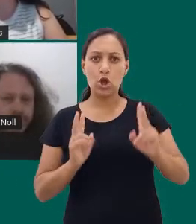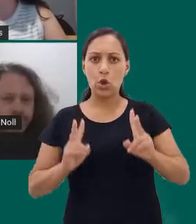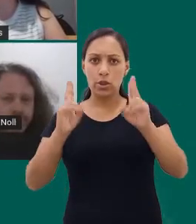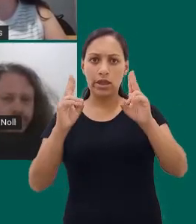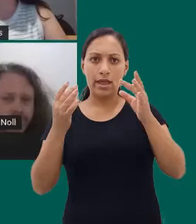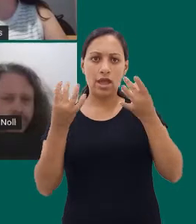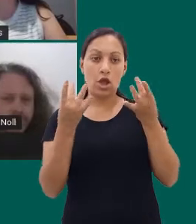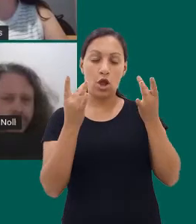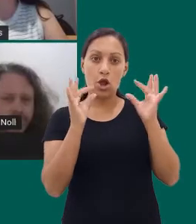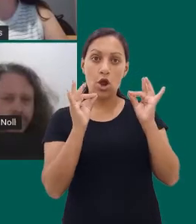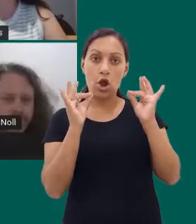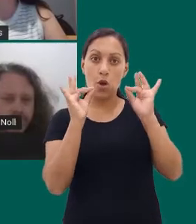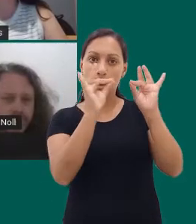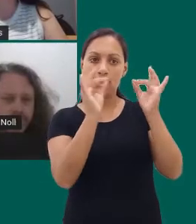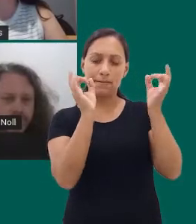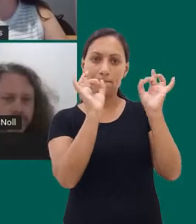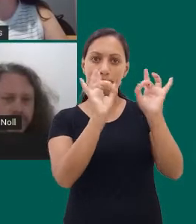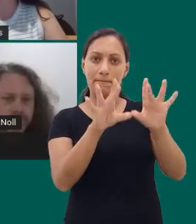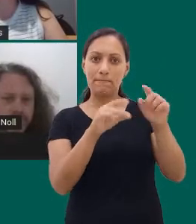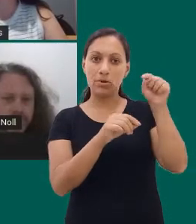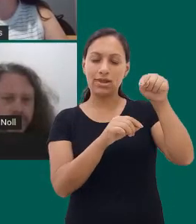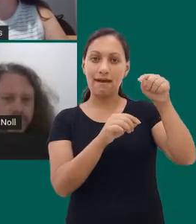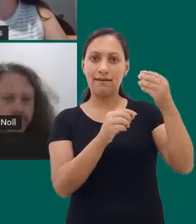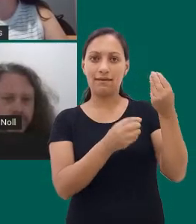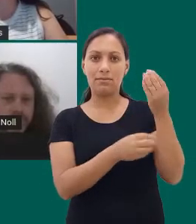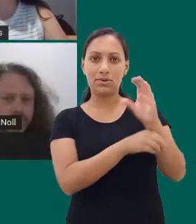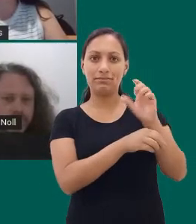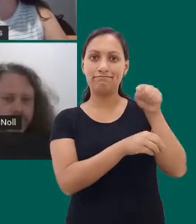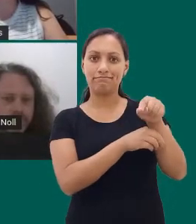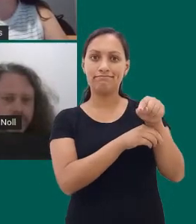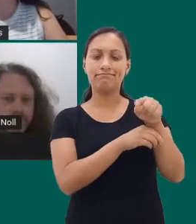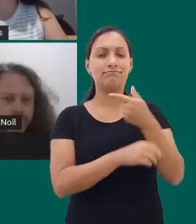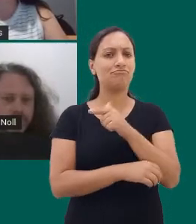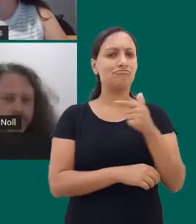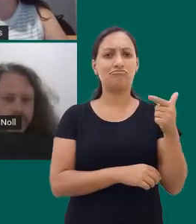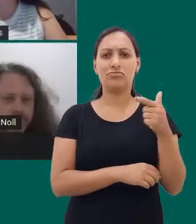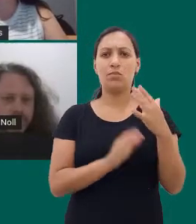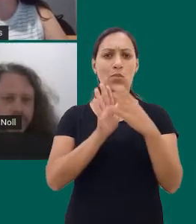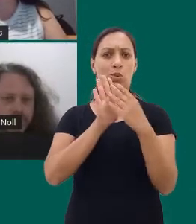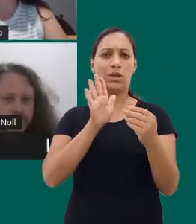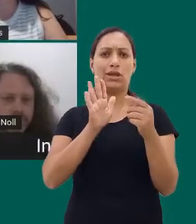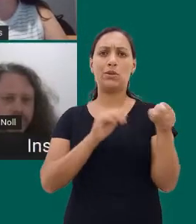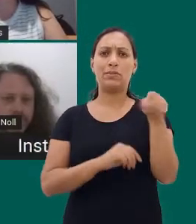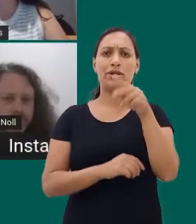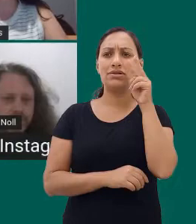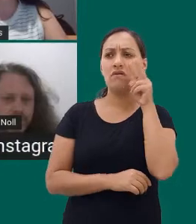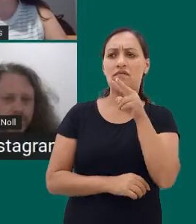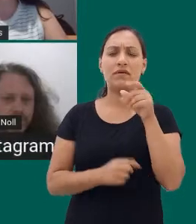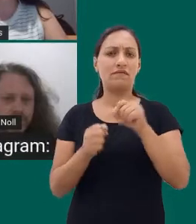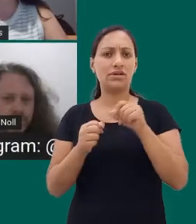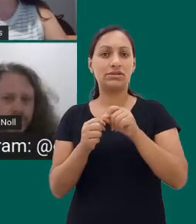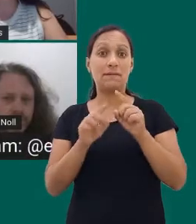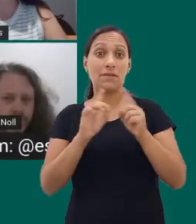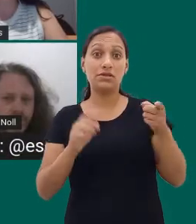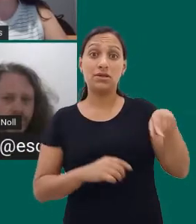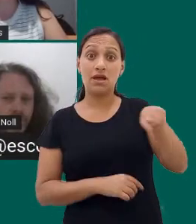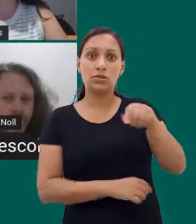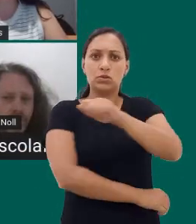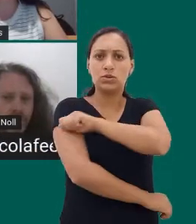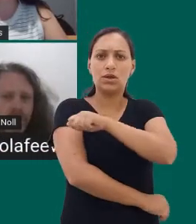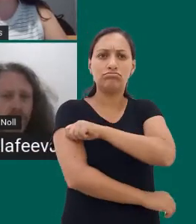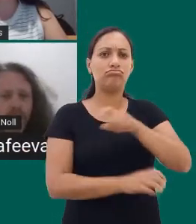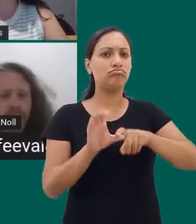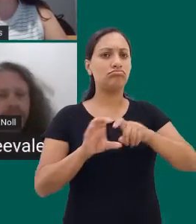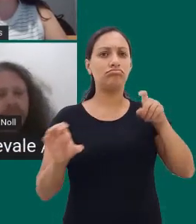a arte era diferente, não tinha um modelo para que eles apresentassem. Eles desenvolvem isso, né?